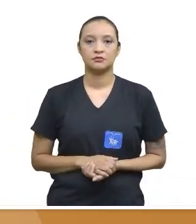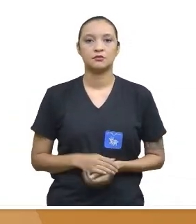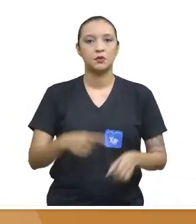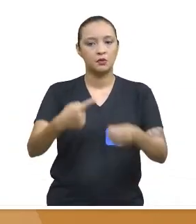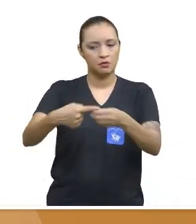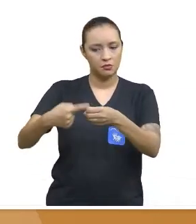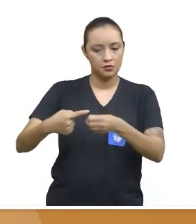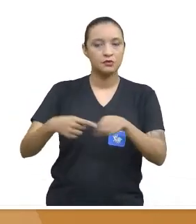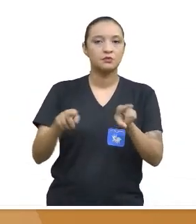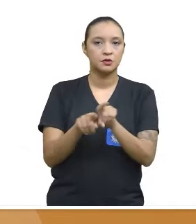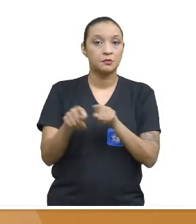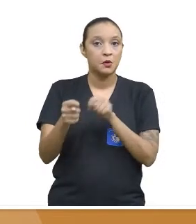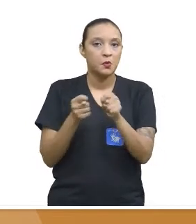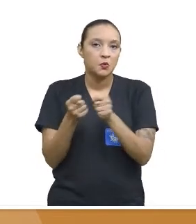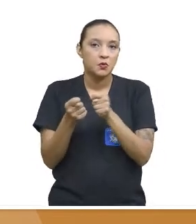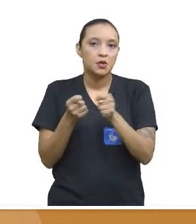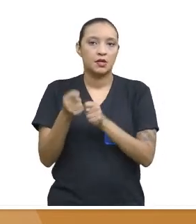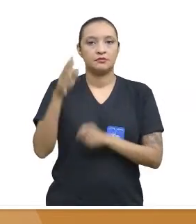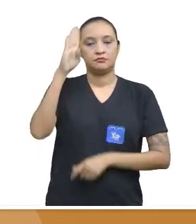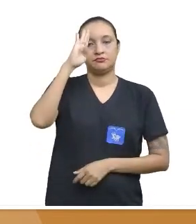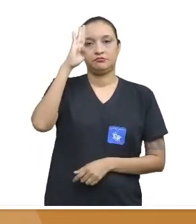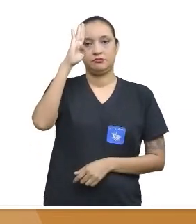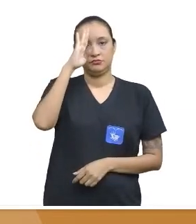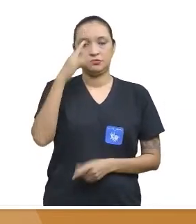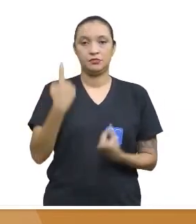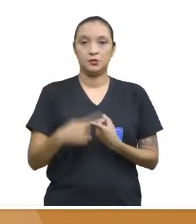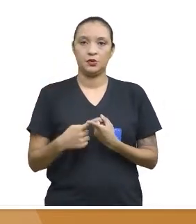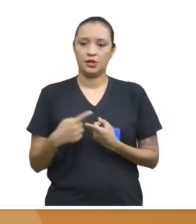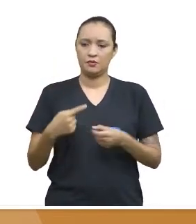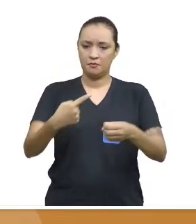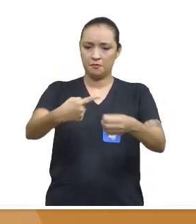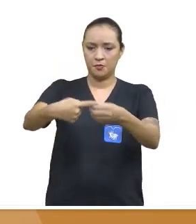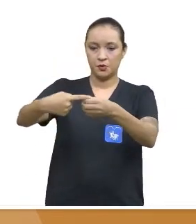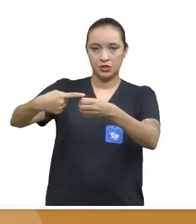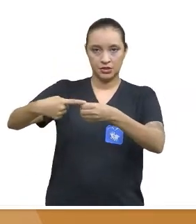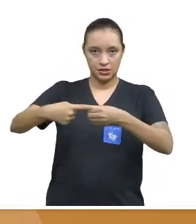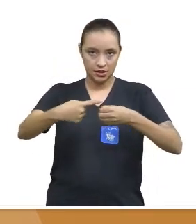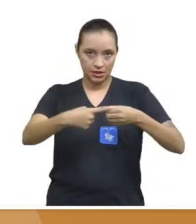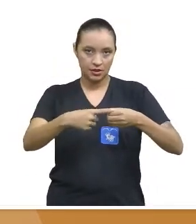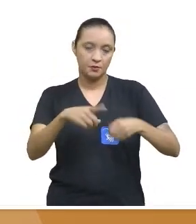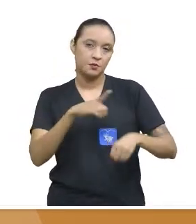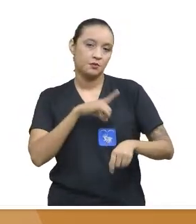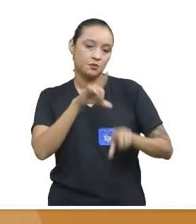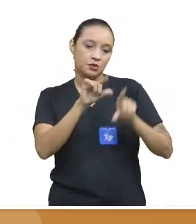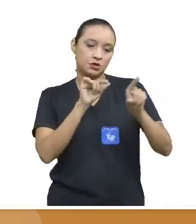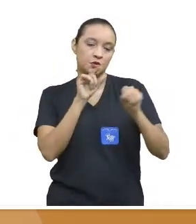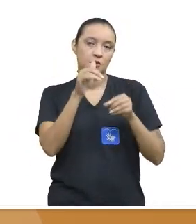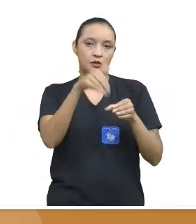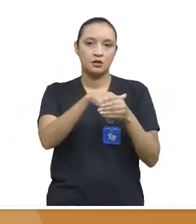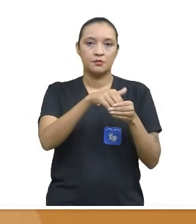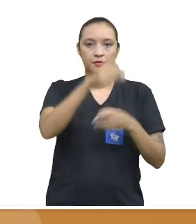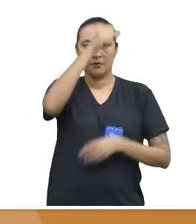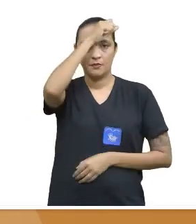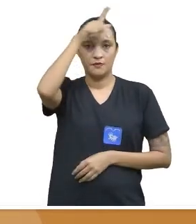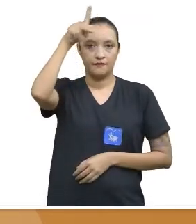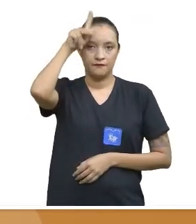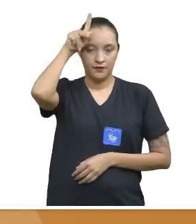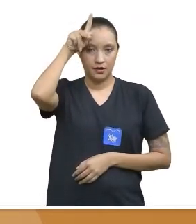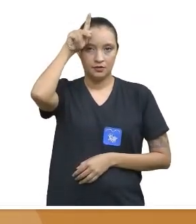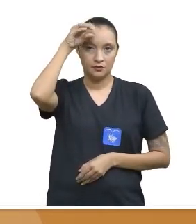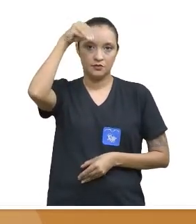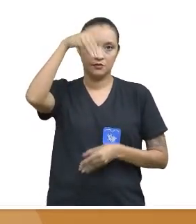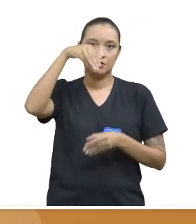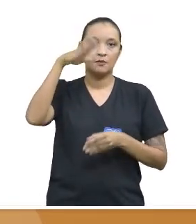eram controlados. Por quê? Todo aquele município que tinha como eleito, como prefeito, alguém dentro da